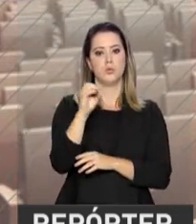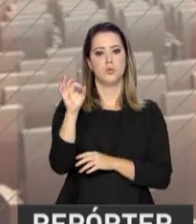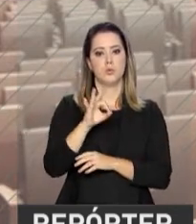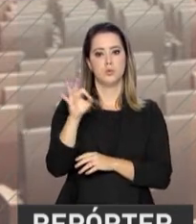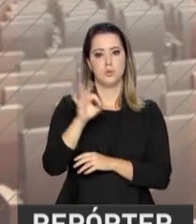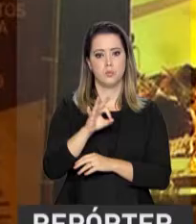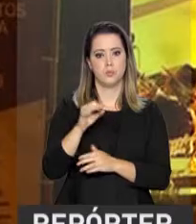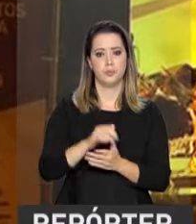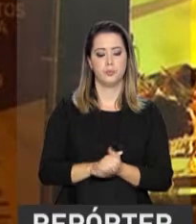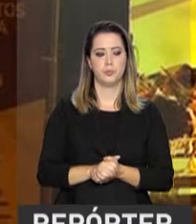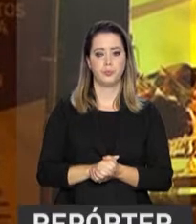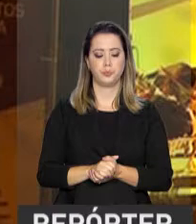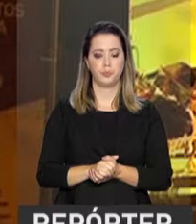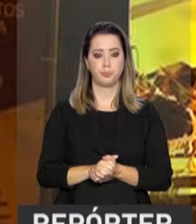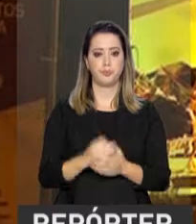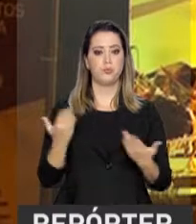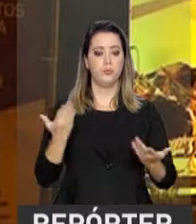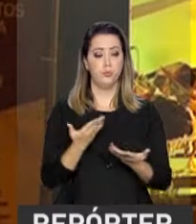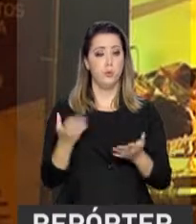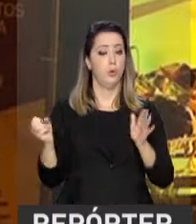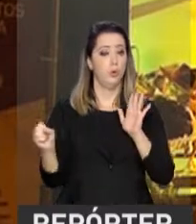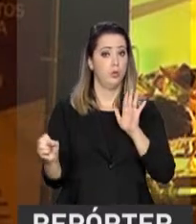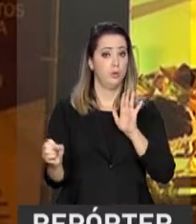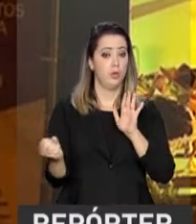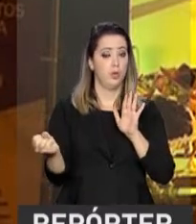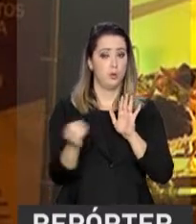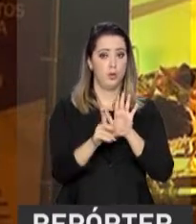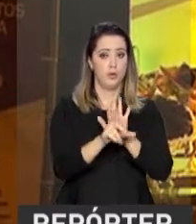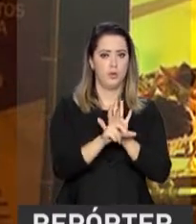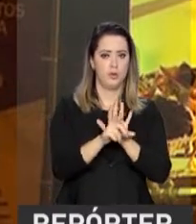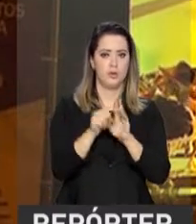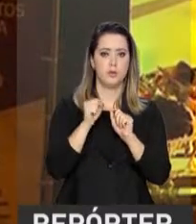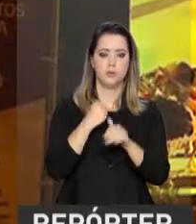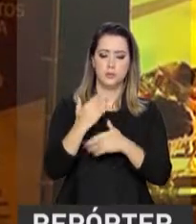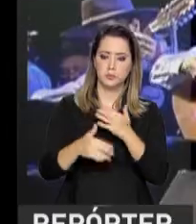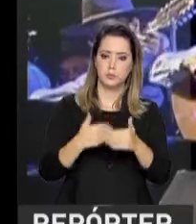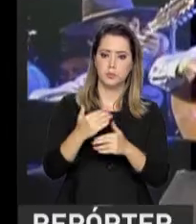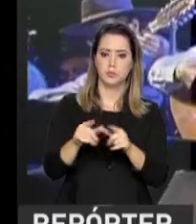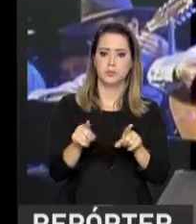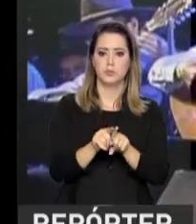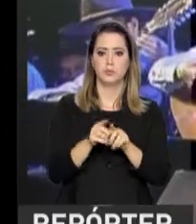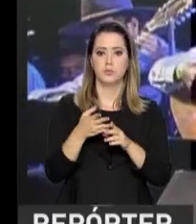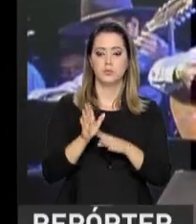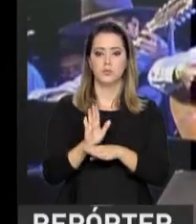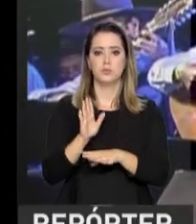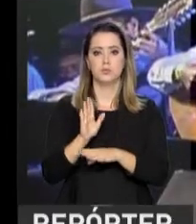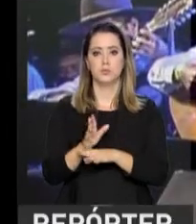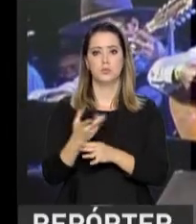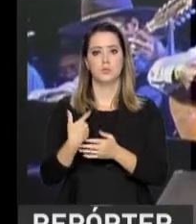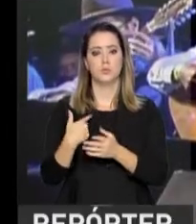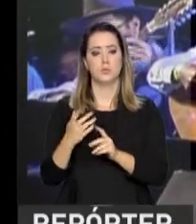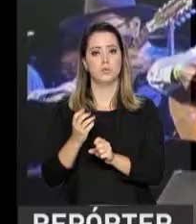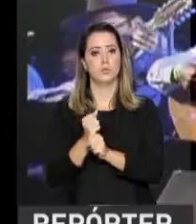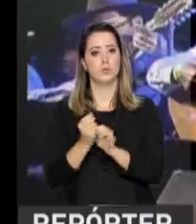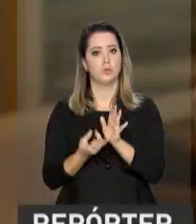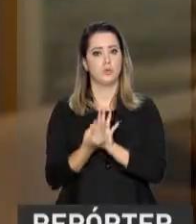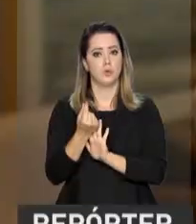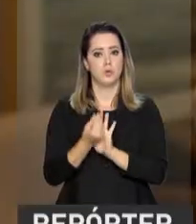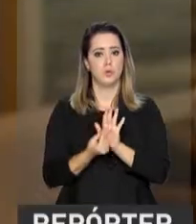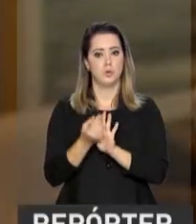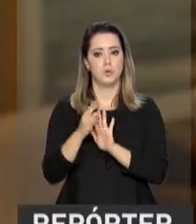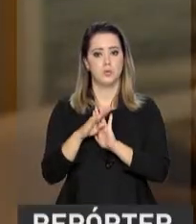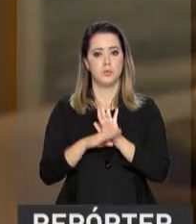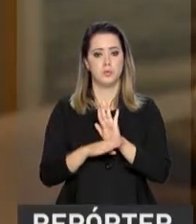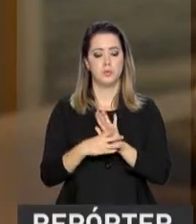50% a nova lei rouanet ainda vai permitir ações compensatórias na prestação de contas de um projeto